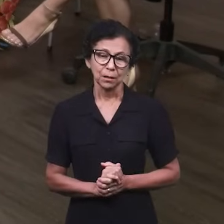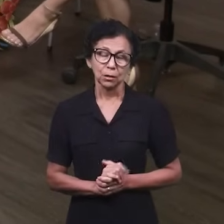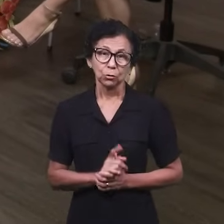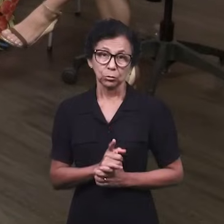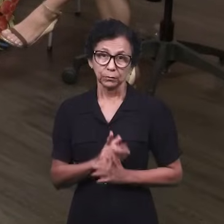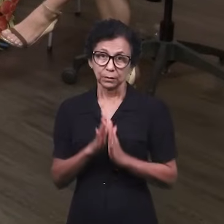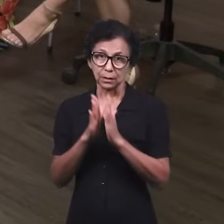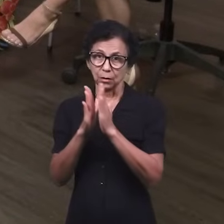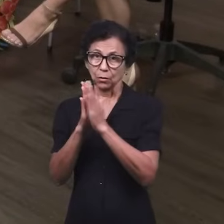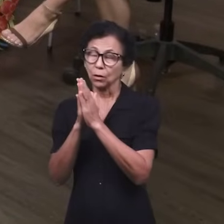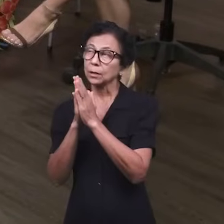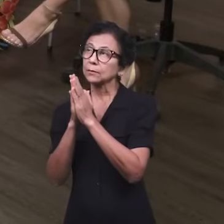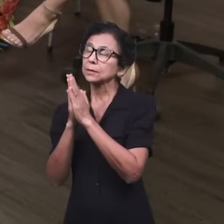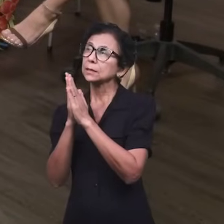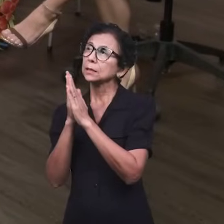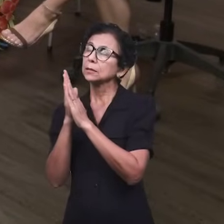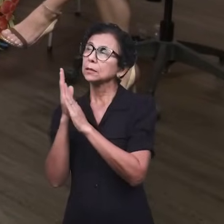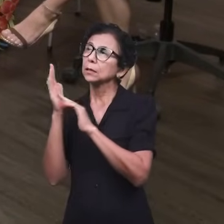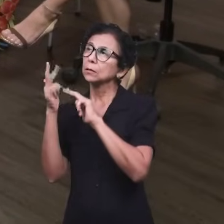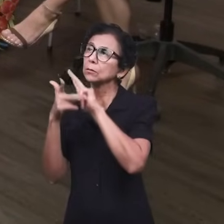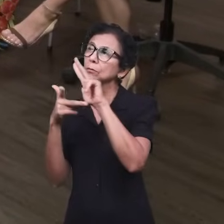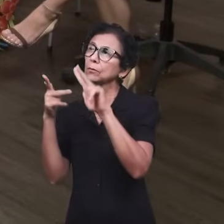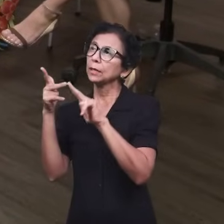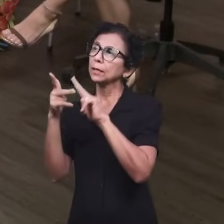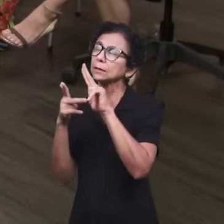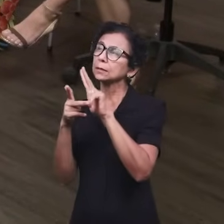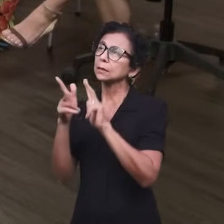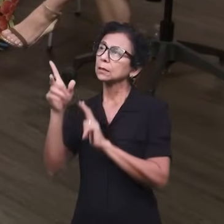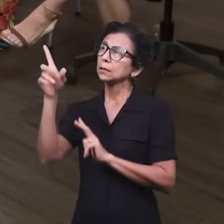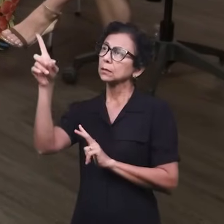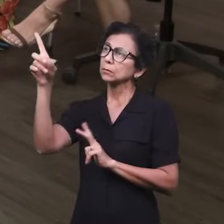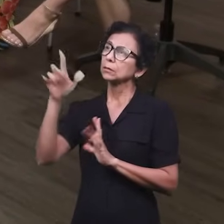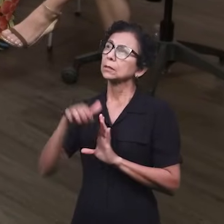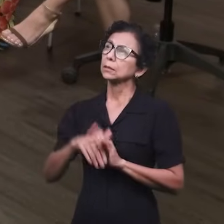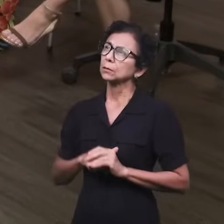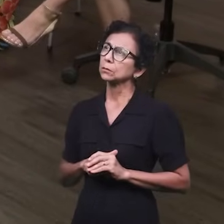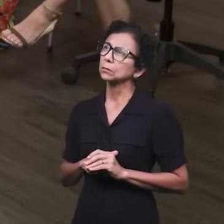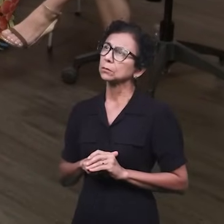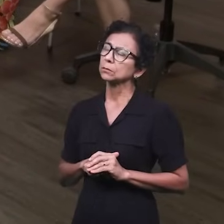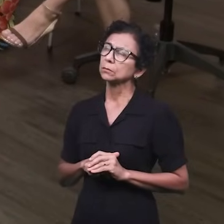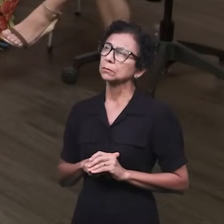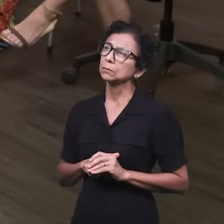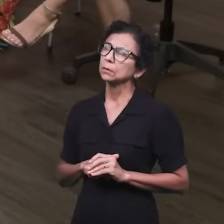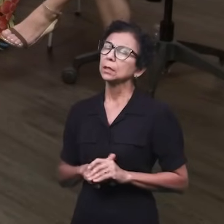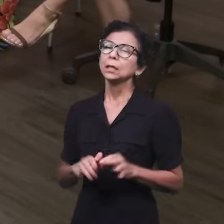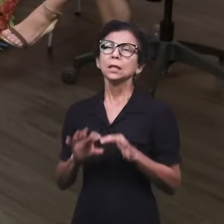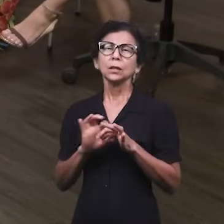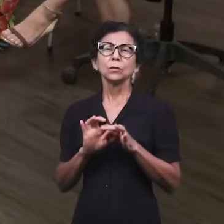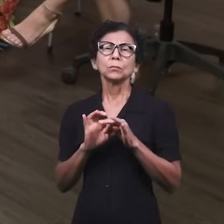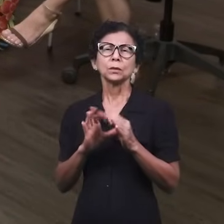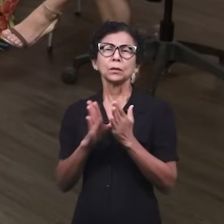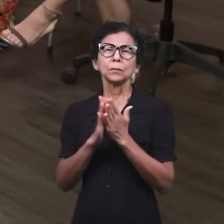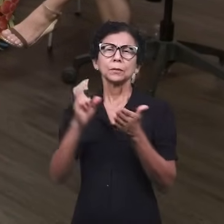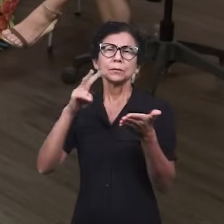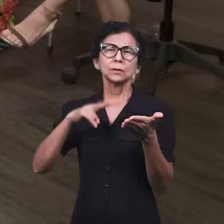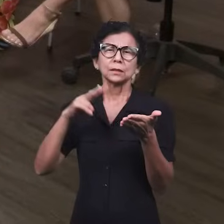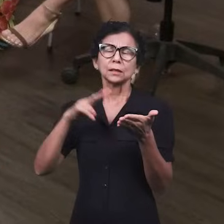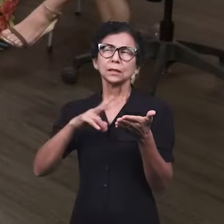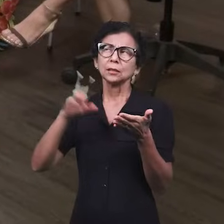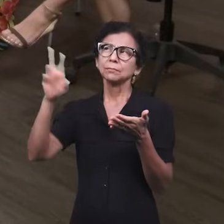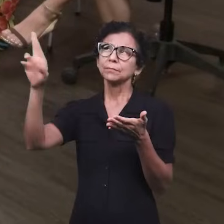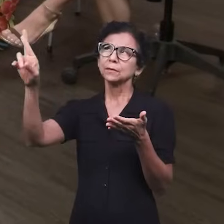ora você fala com Deus quando você lê a palavra em comunhão Deus fala